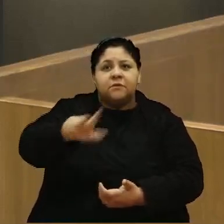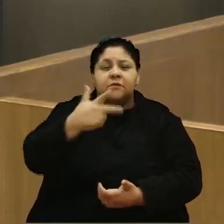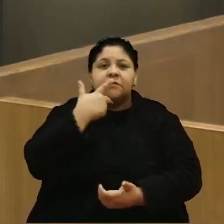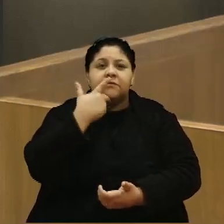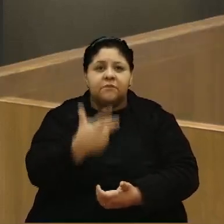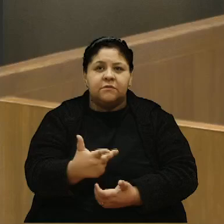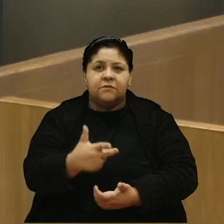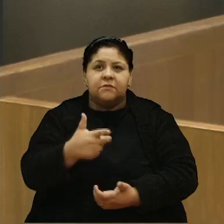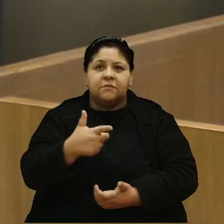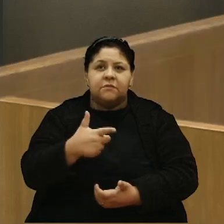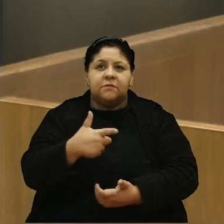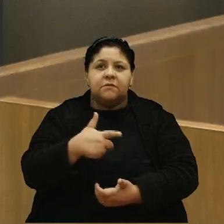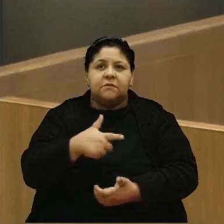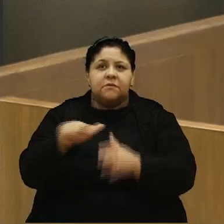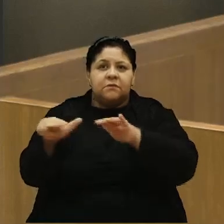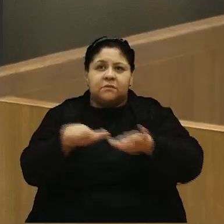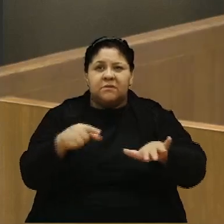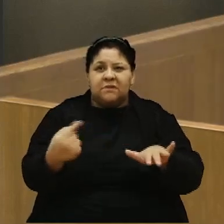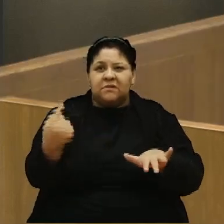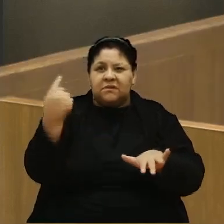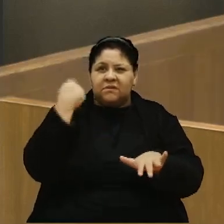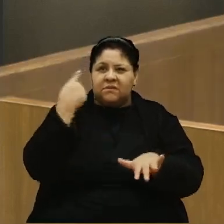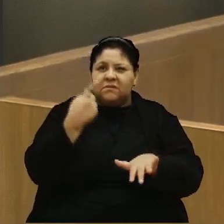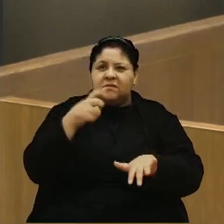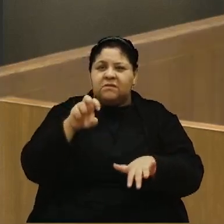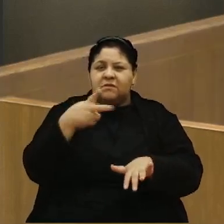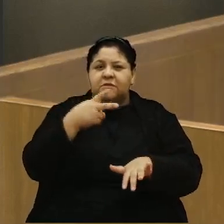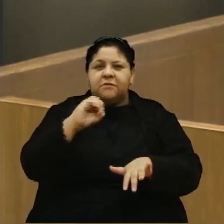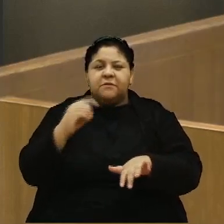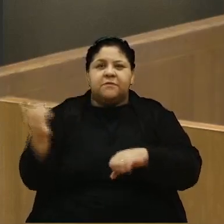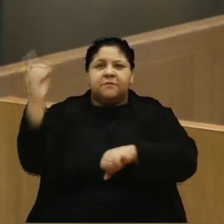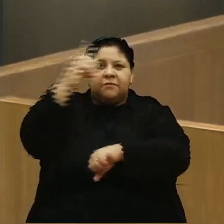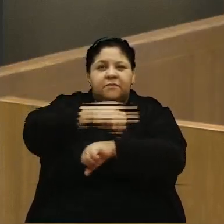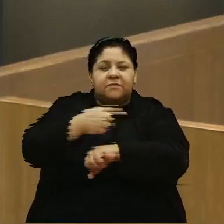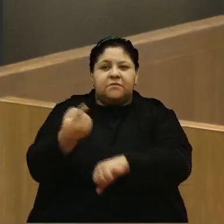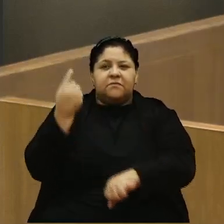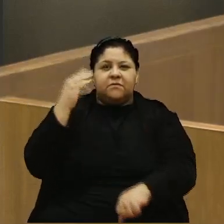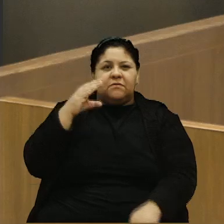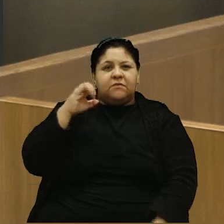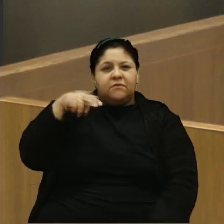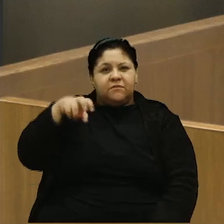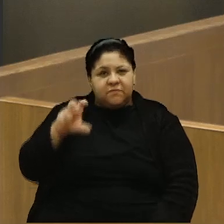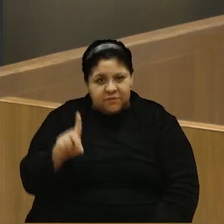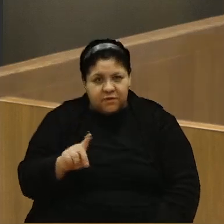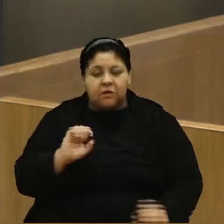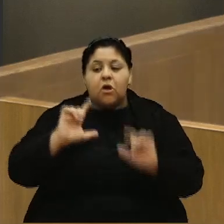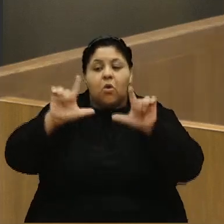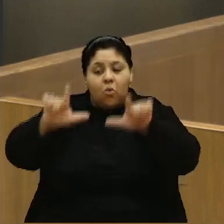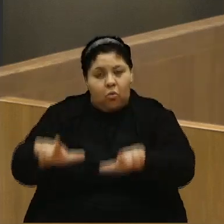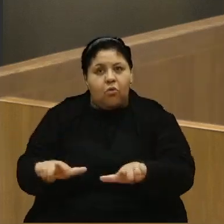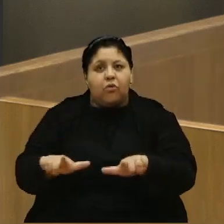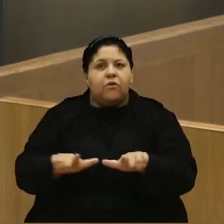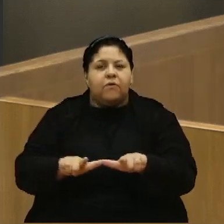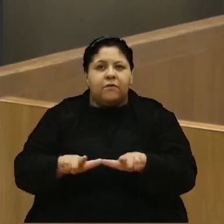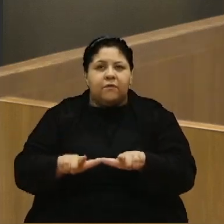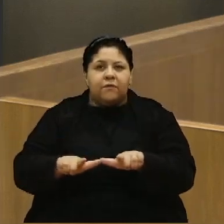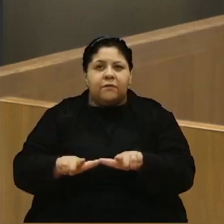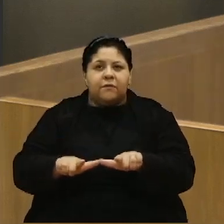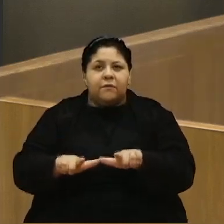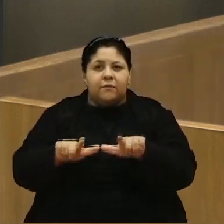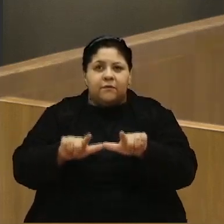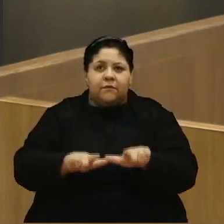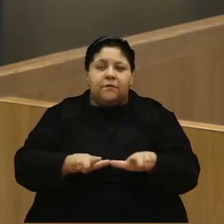falava na outra semana, né, uns 15, 20 dias atrás, da questão do Cined. Um espaço que estava